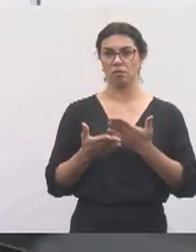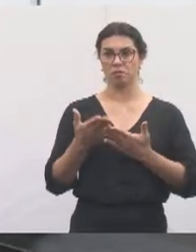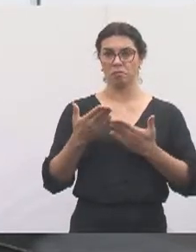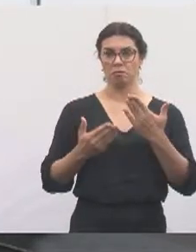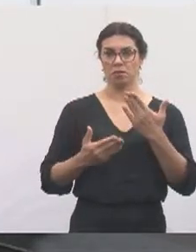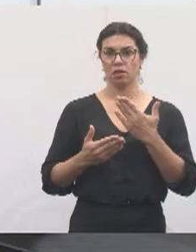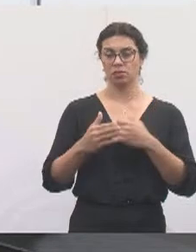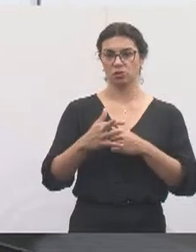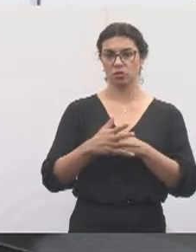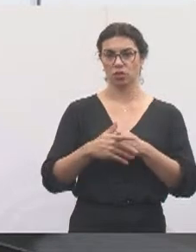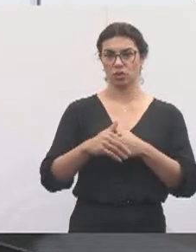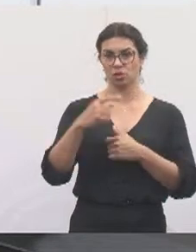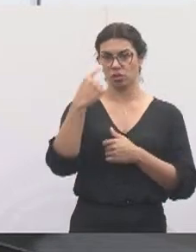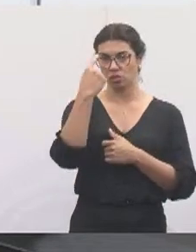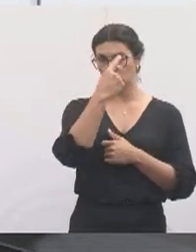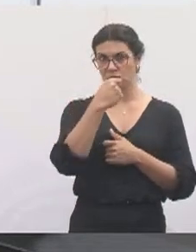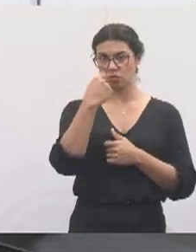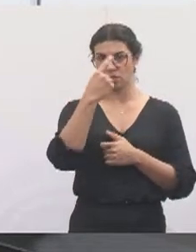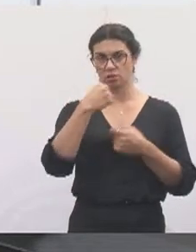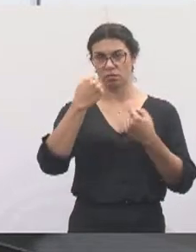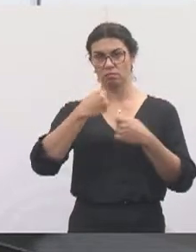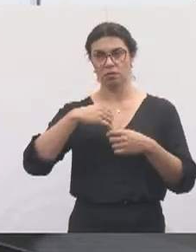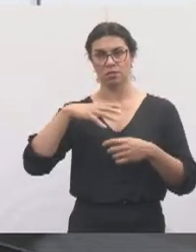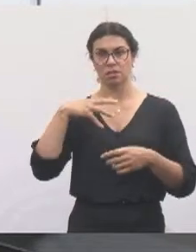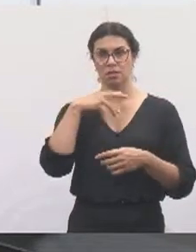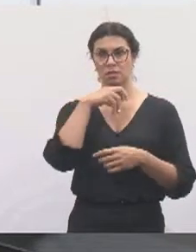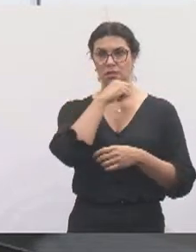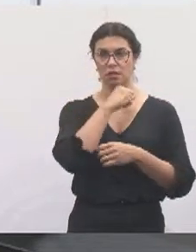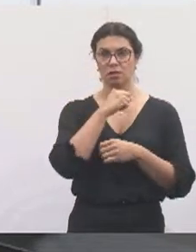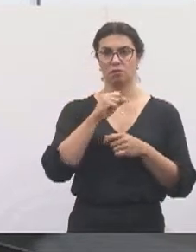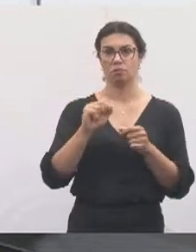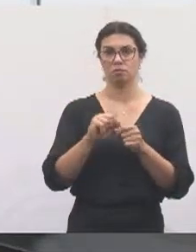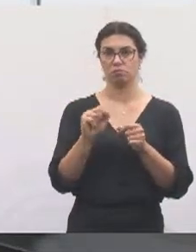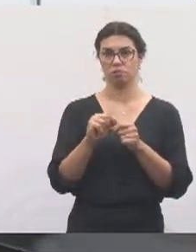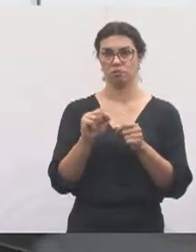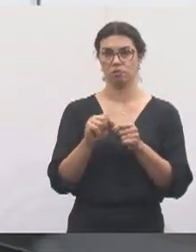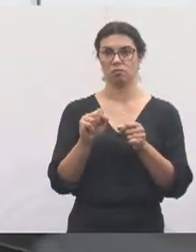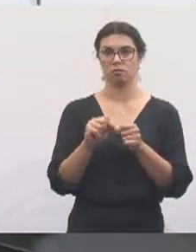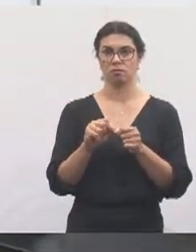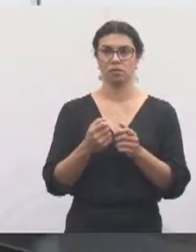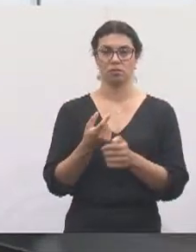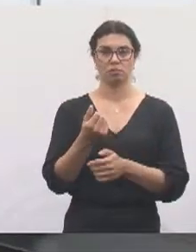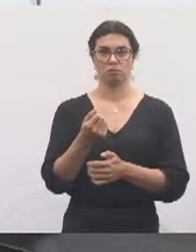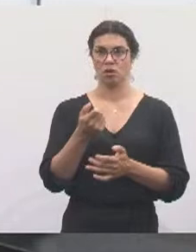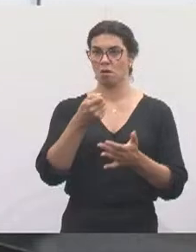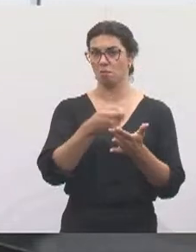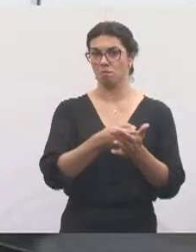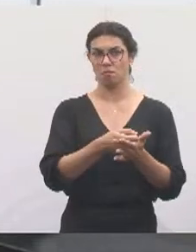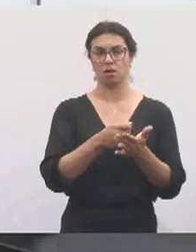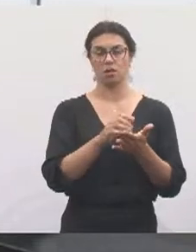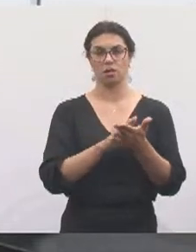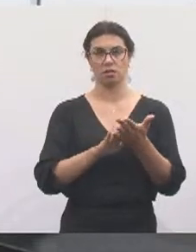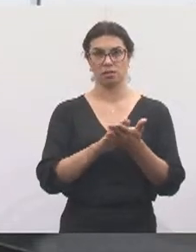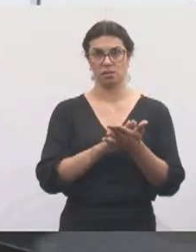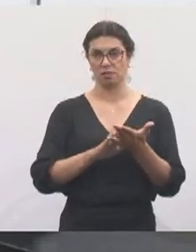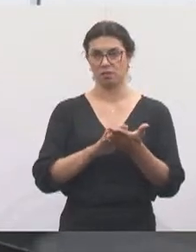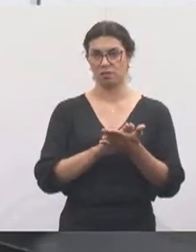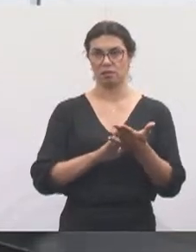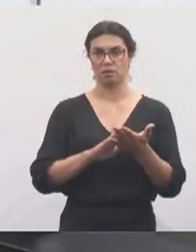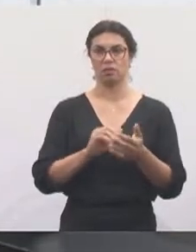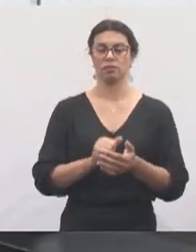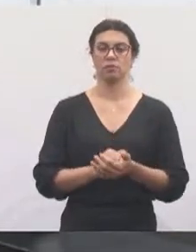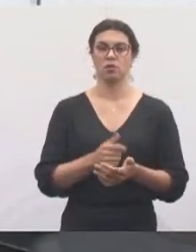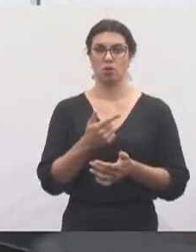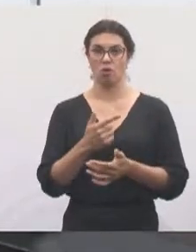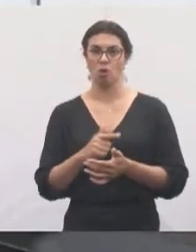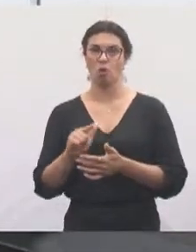mais ágeis se não houvesse necessidade de município em custo outro tratamento